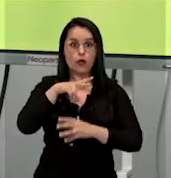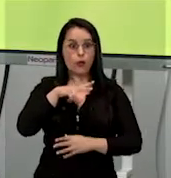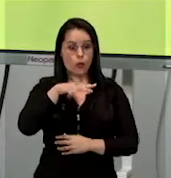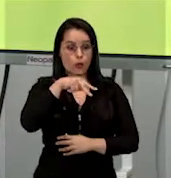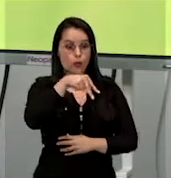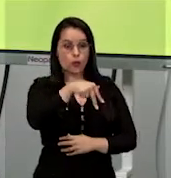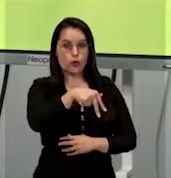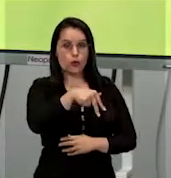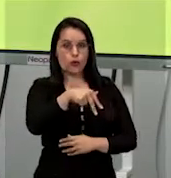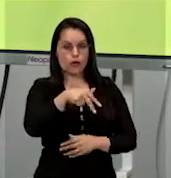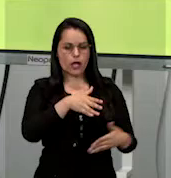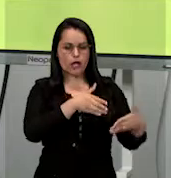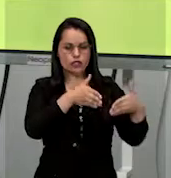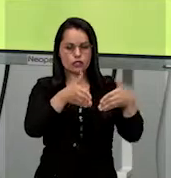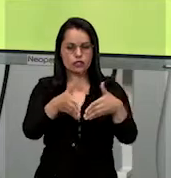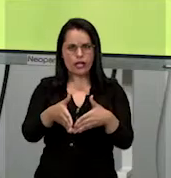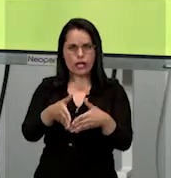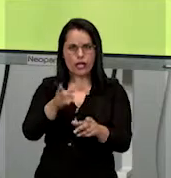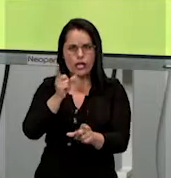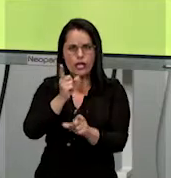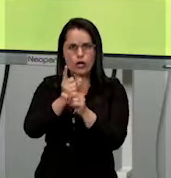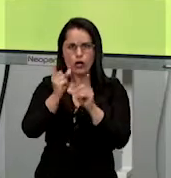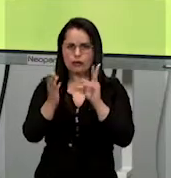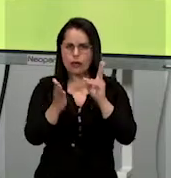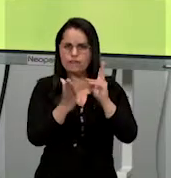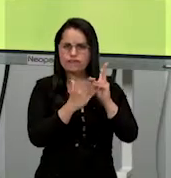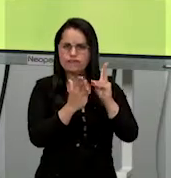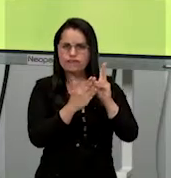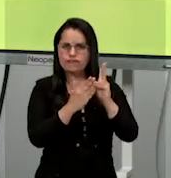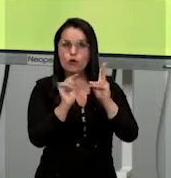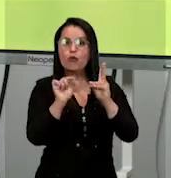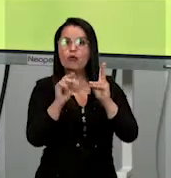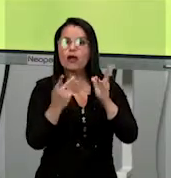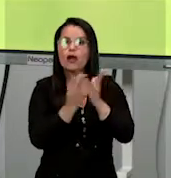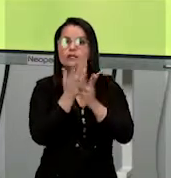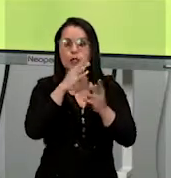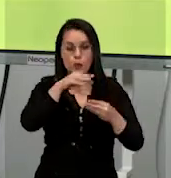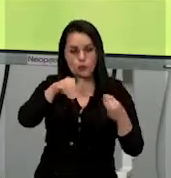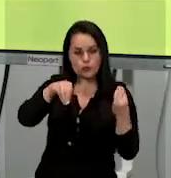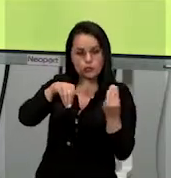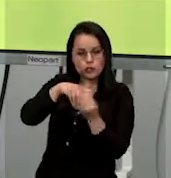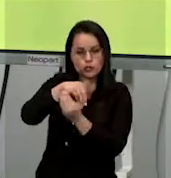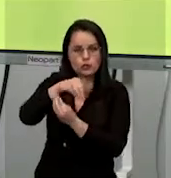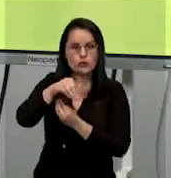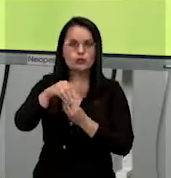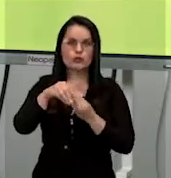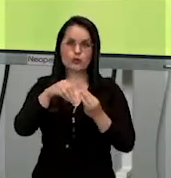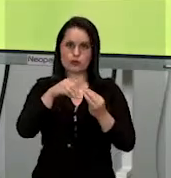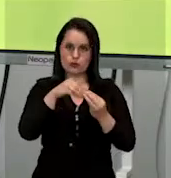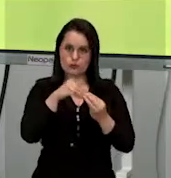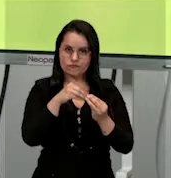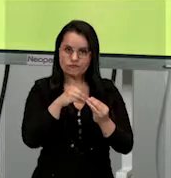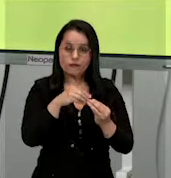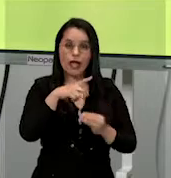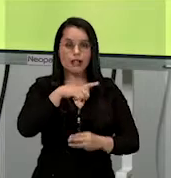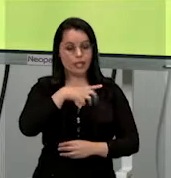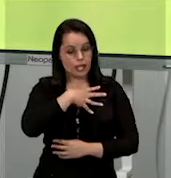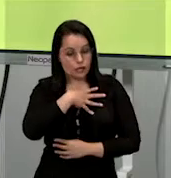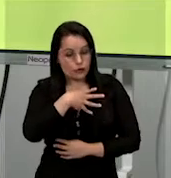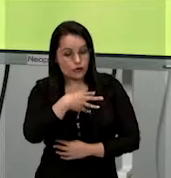portugueses chegaram e encontraram os indígenas, eles acabaram se misturando, tendo relações e com isso